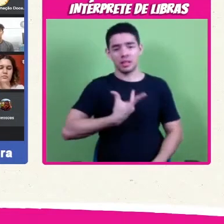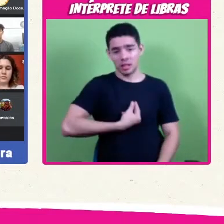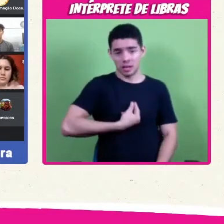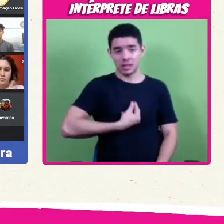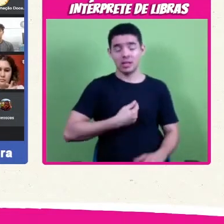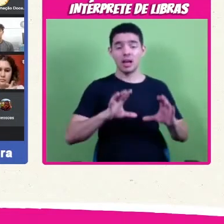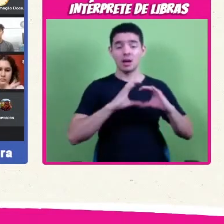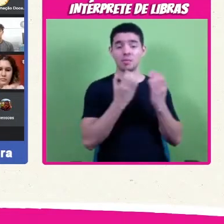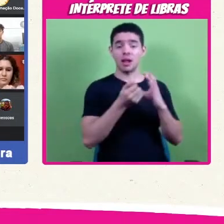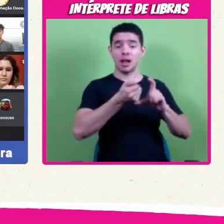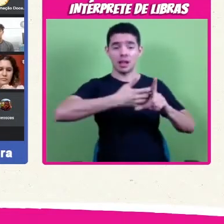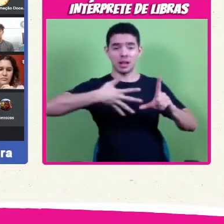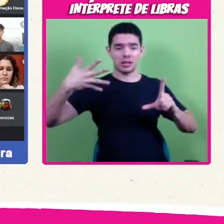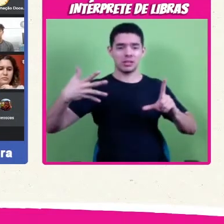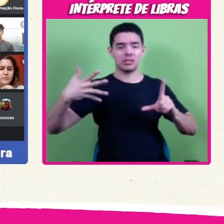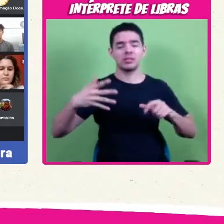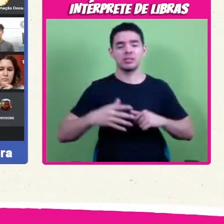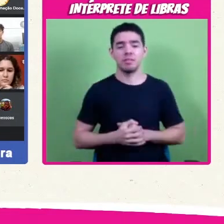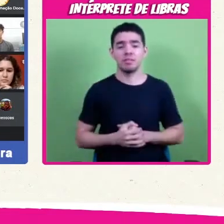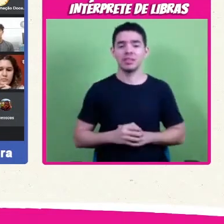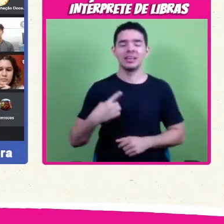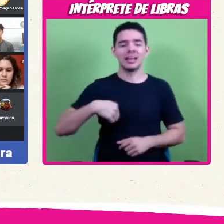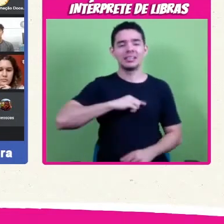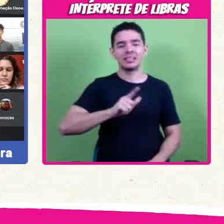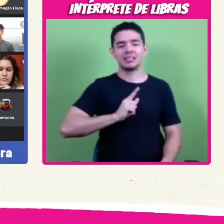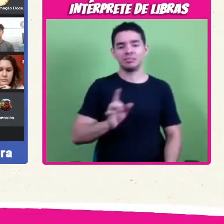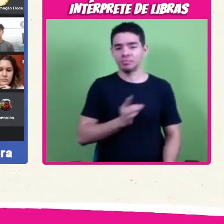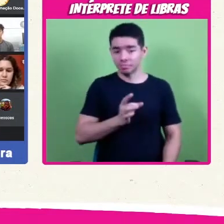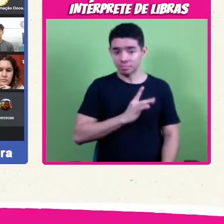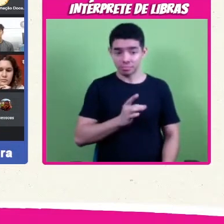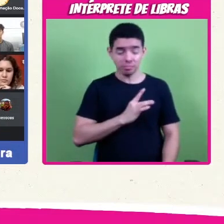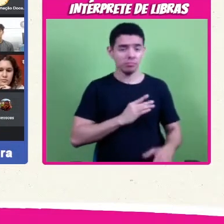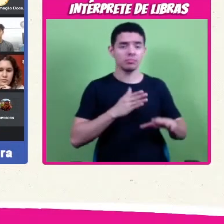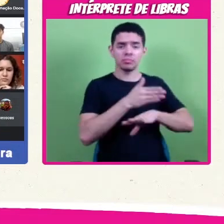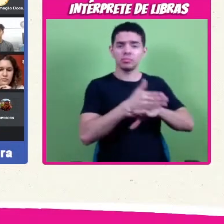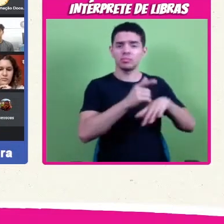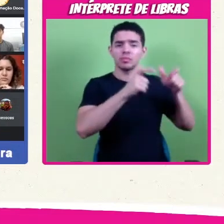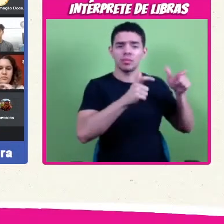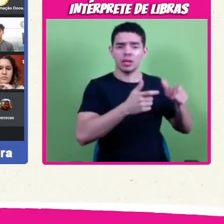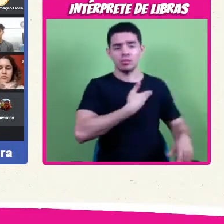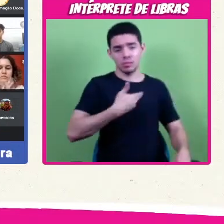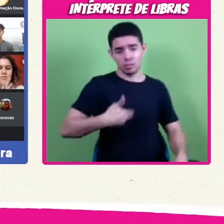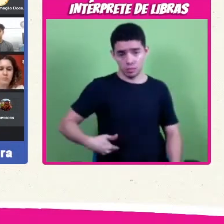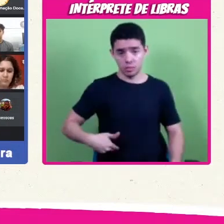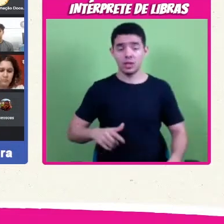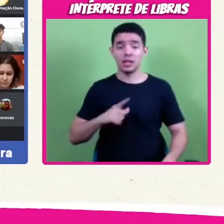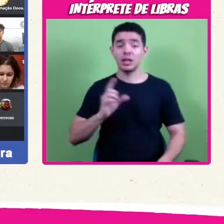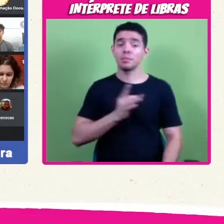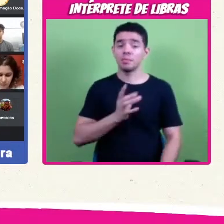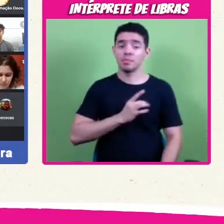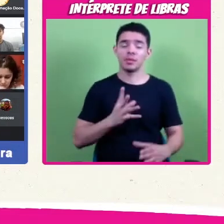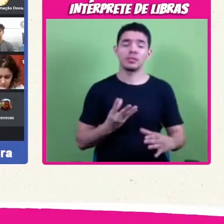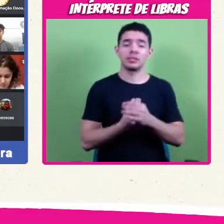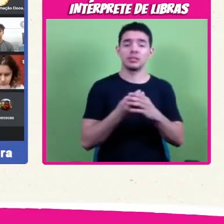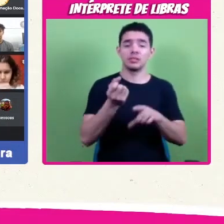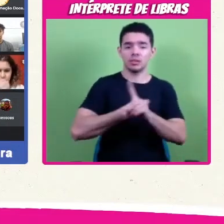comunidade LGBTQIA+. A gente tem medo de frequentar os espaços públicos, a gente tem medo de estar no meio da sociedade, não